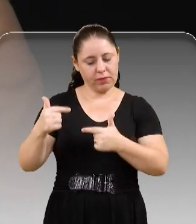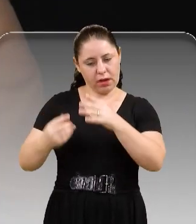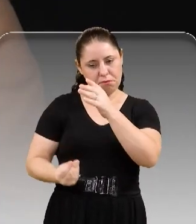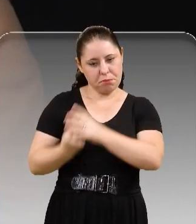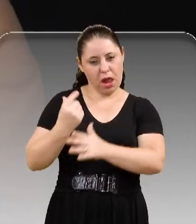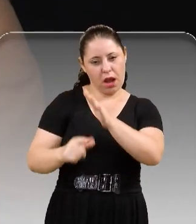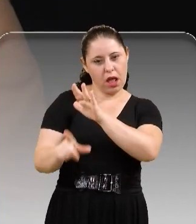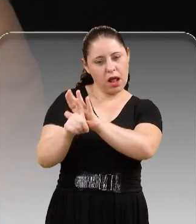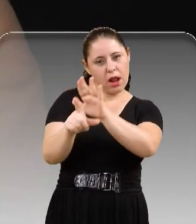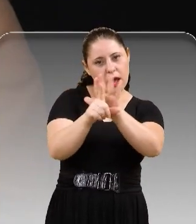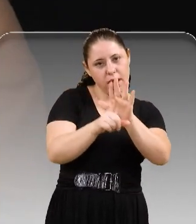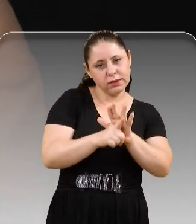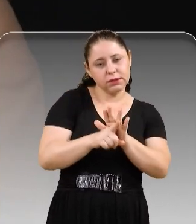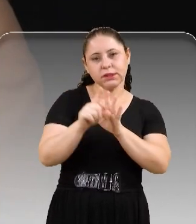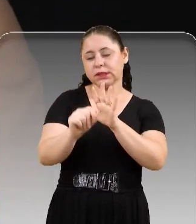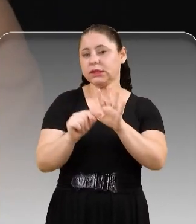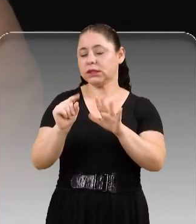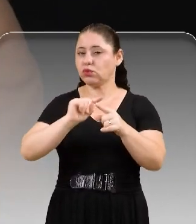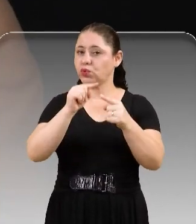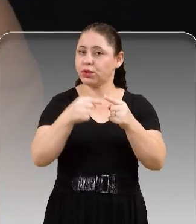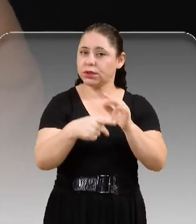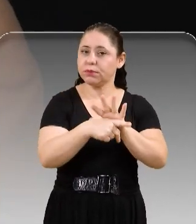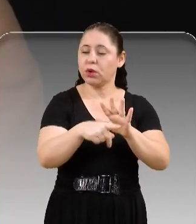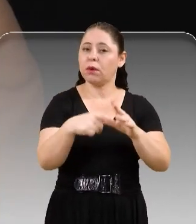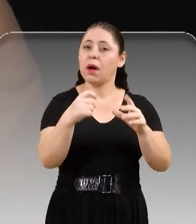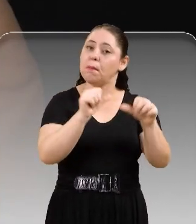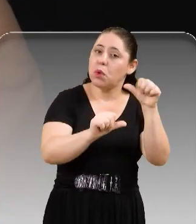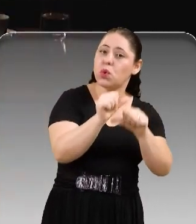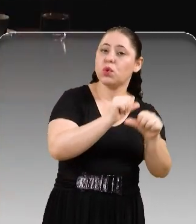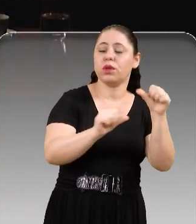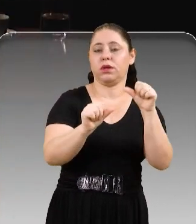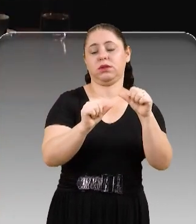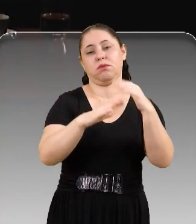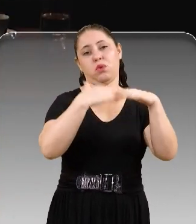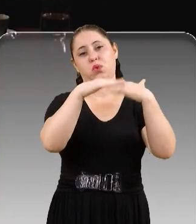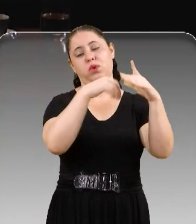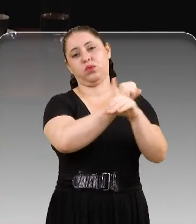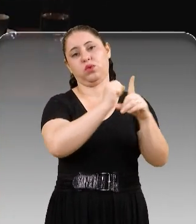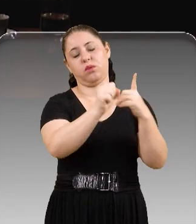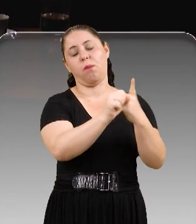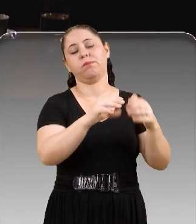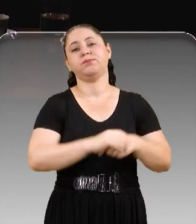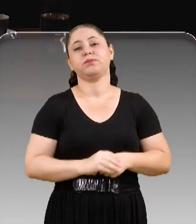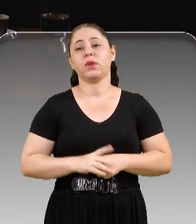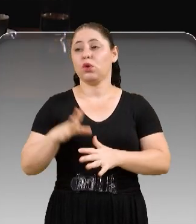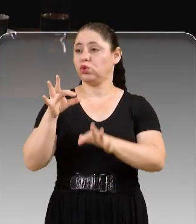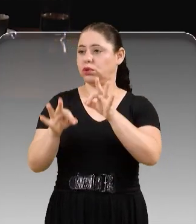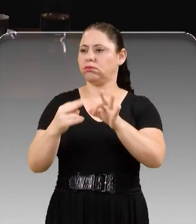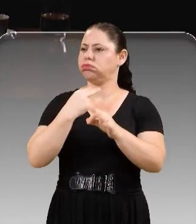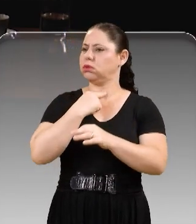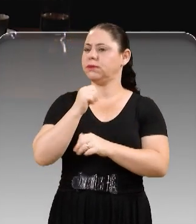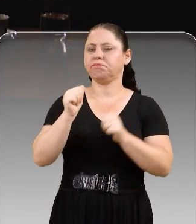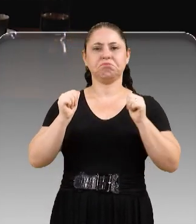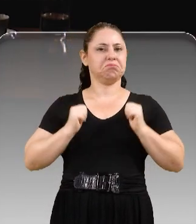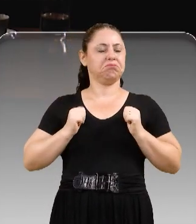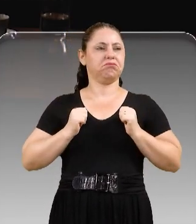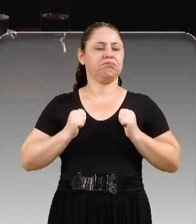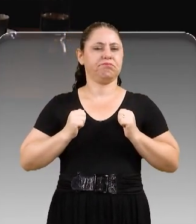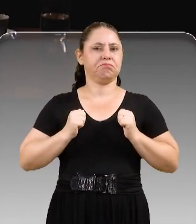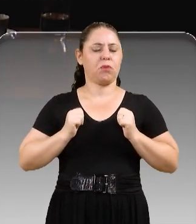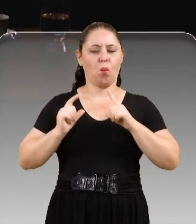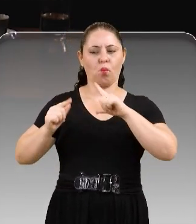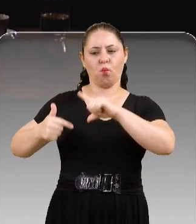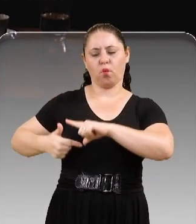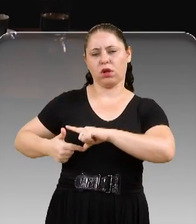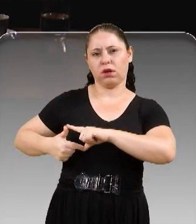são direcionadas a essa nova evolução da sociedade. O judiciário não pode ficar atrás nesse ponto. Então o judiciário também